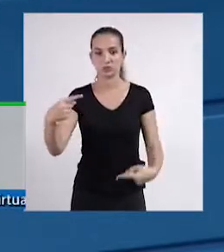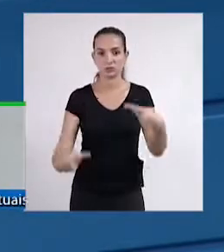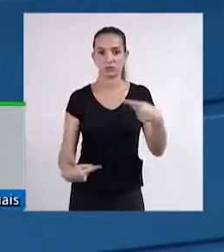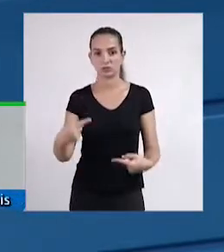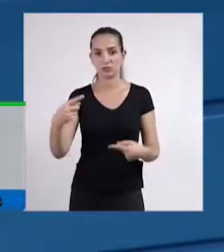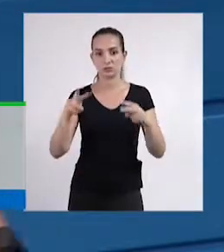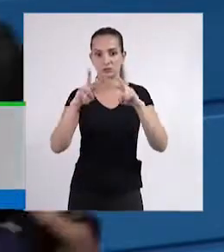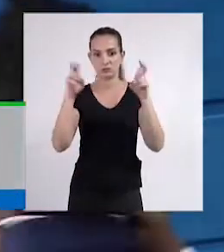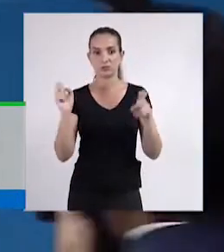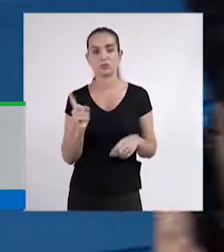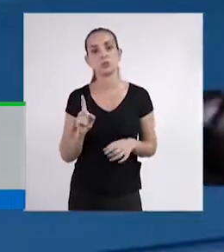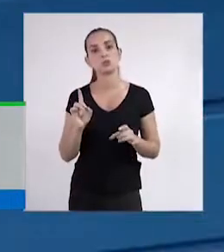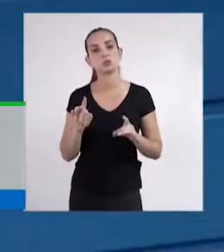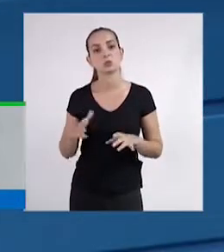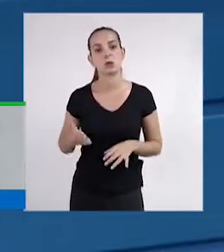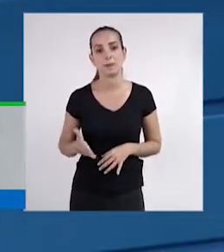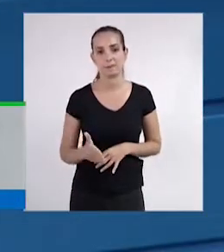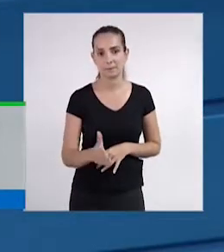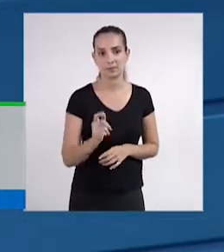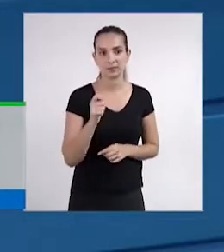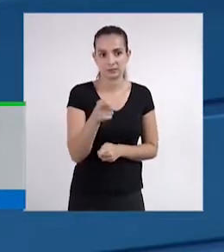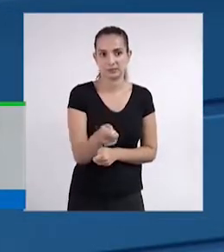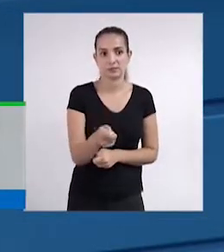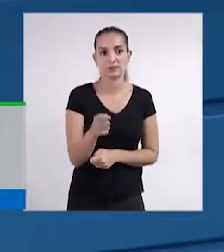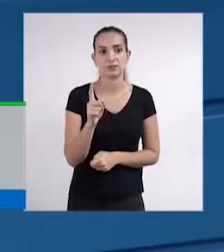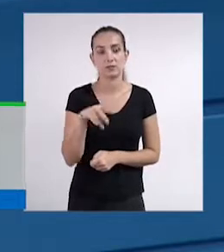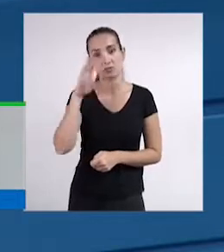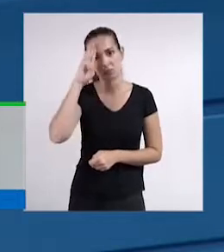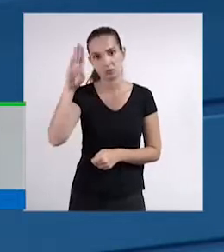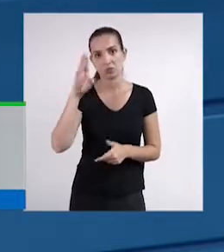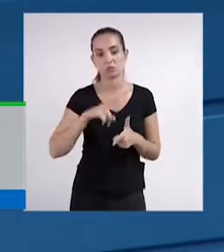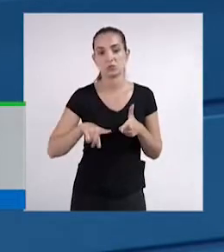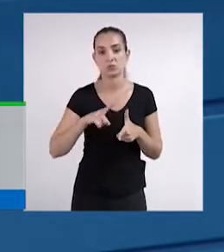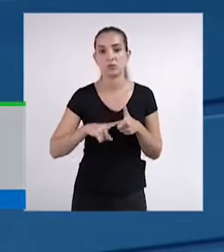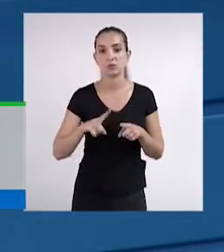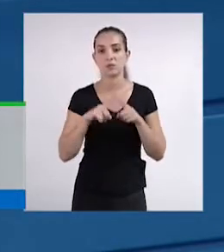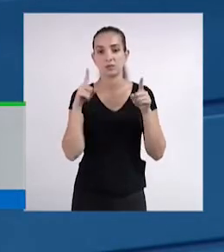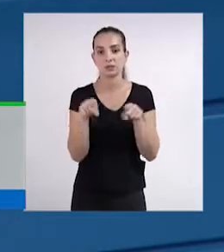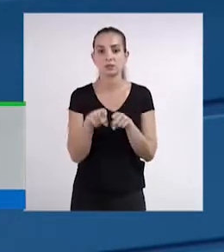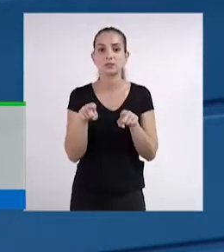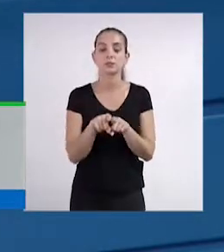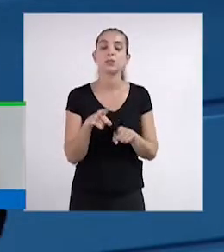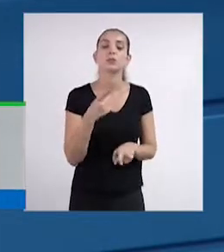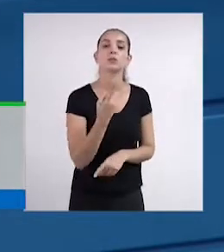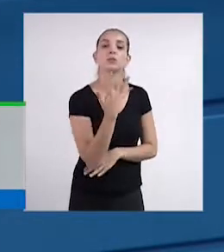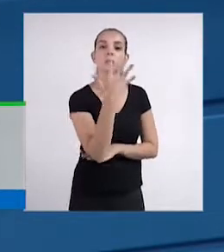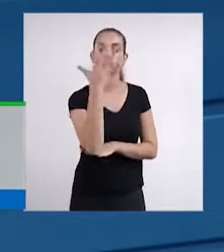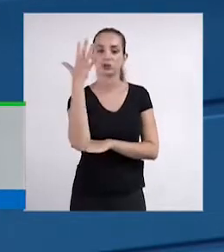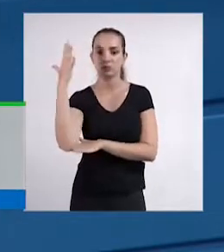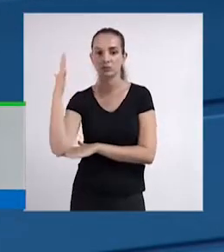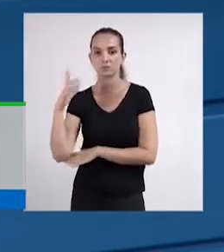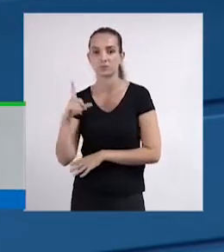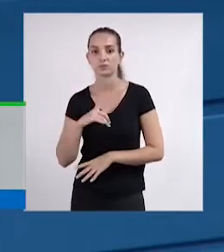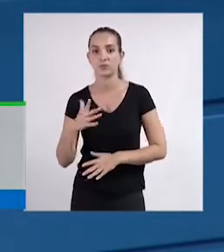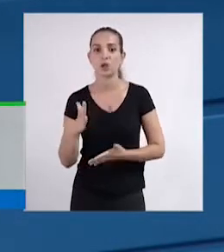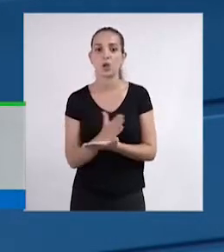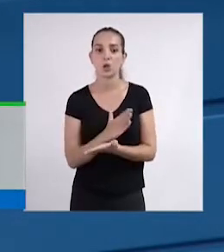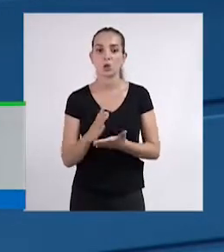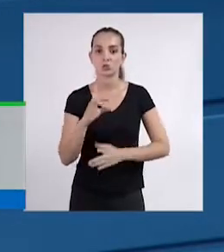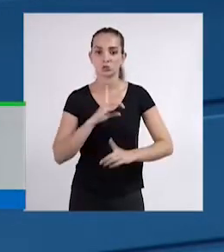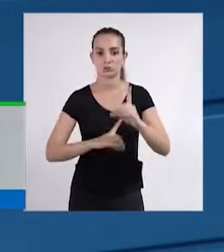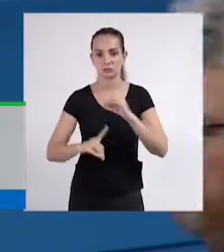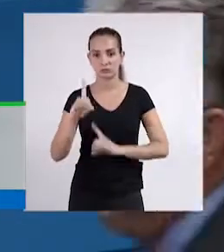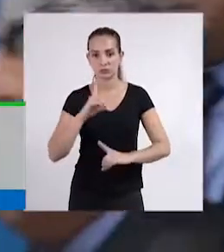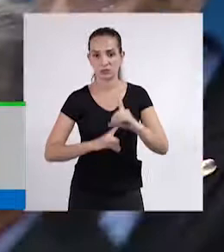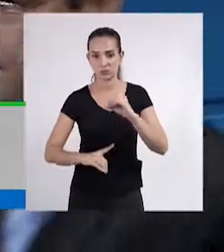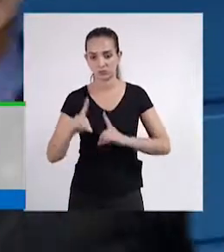a pesca, né, que é o principal problema no nosso estado, e sim o meio ambiente, né? Tá alguns dados técnicos para que